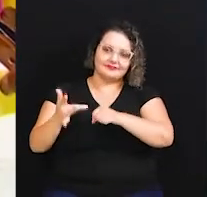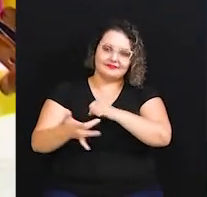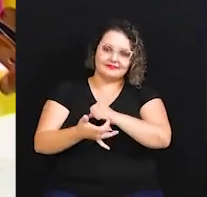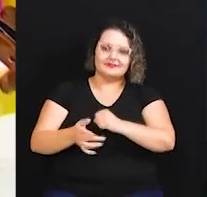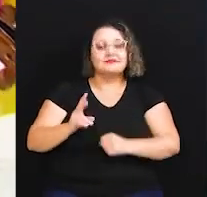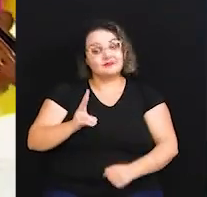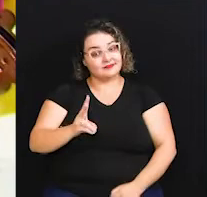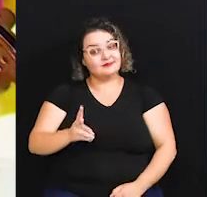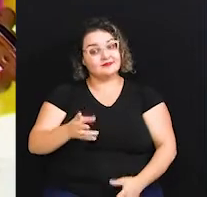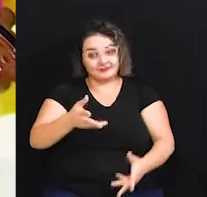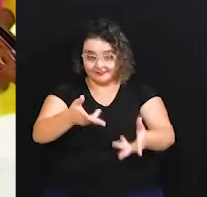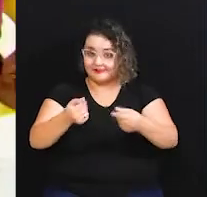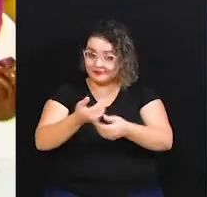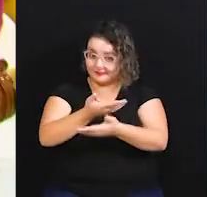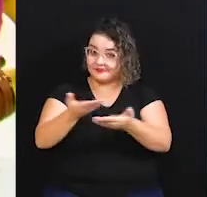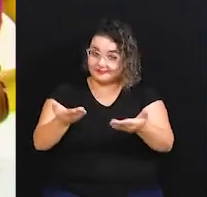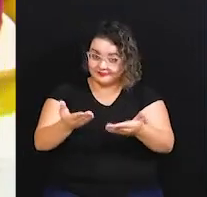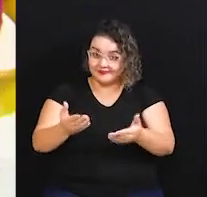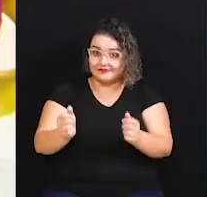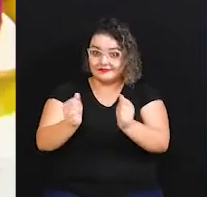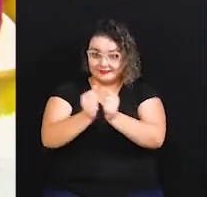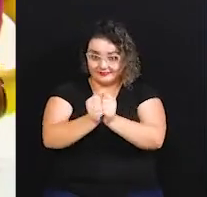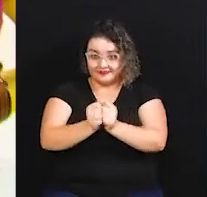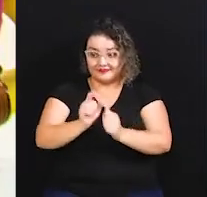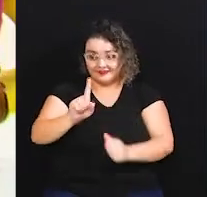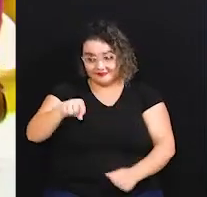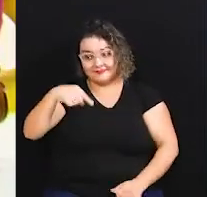redes. E eu sempre reconvido vocês a